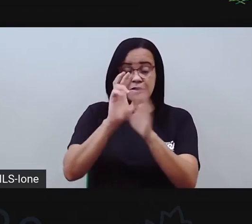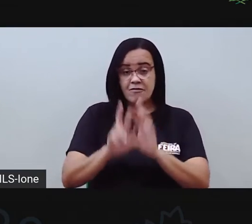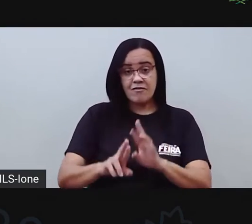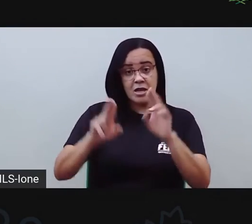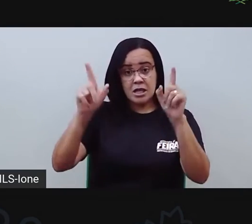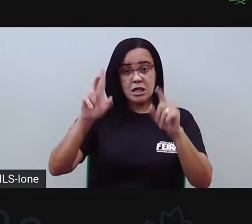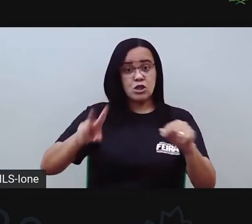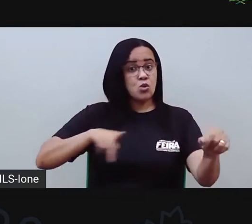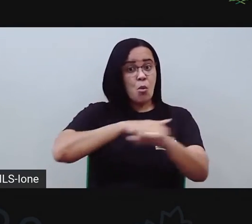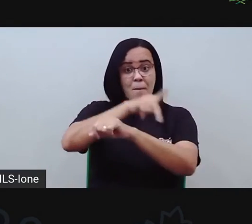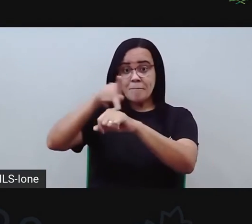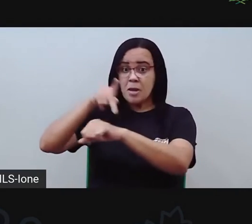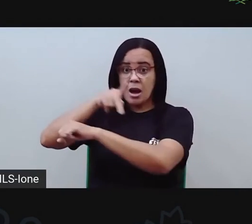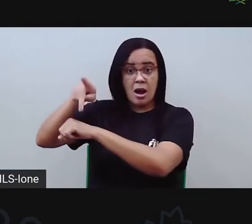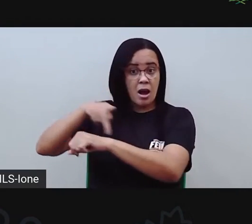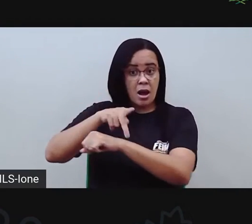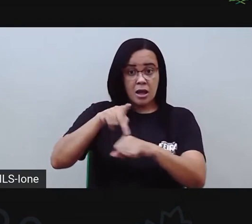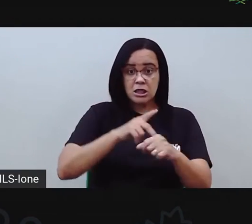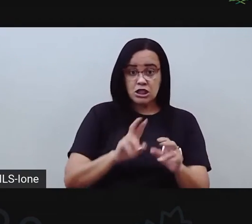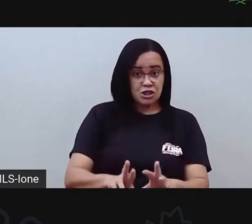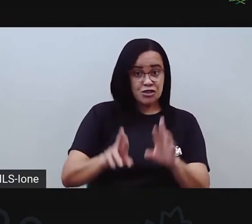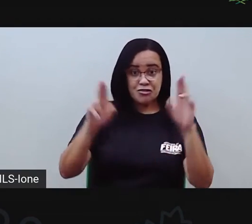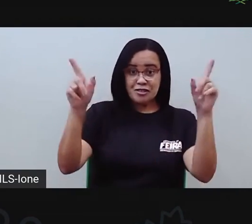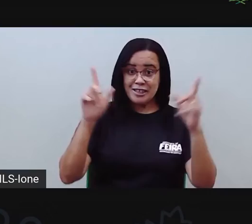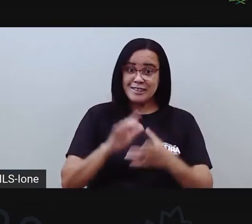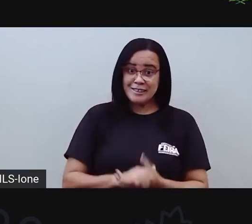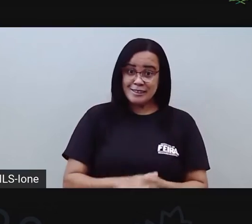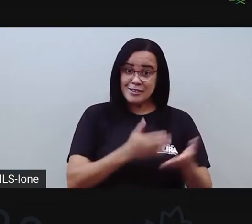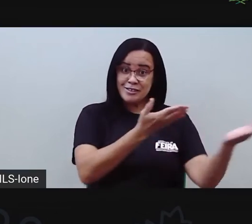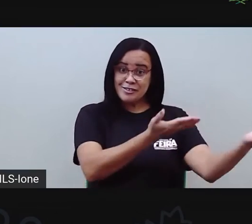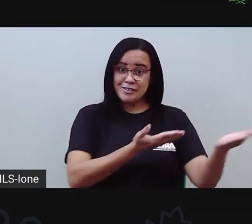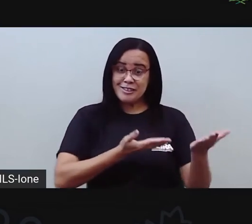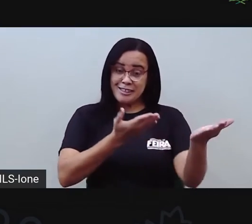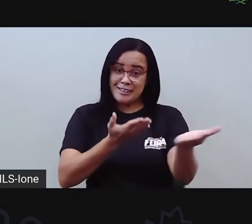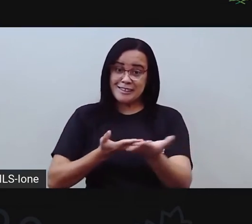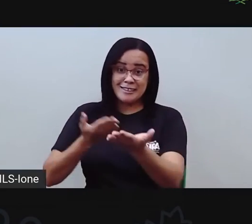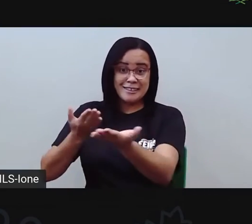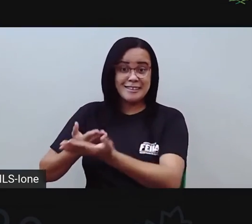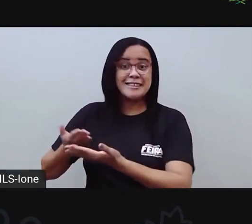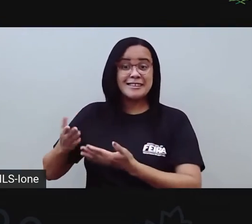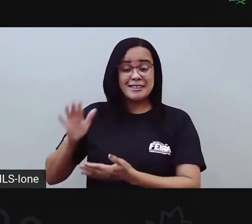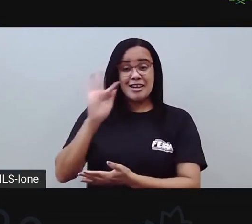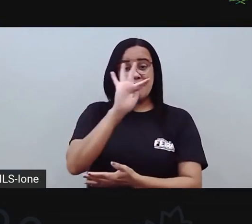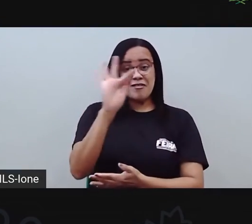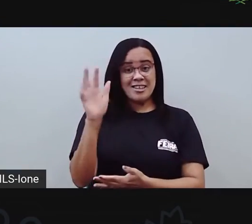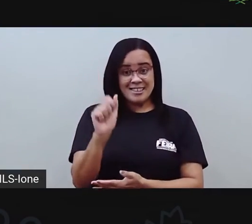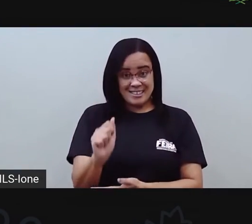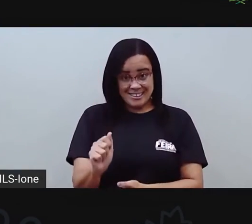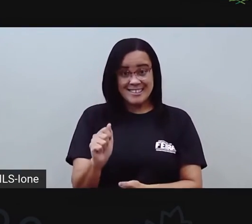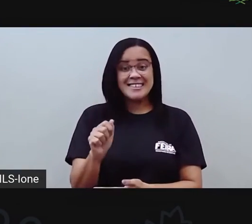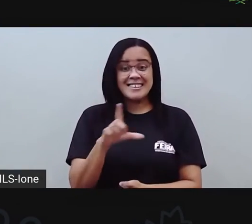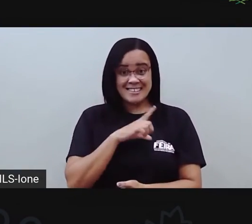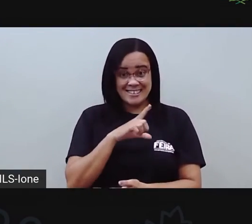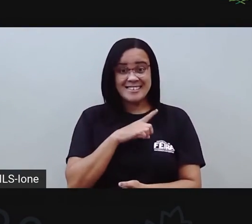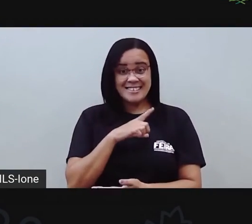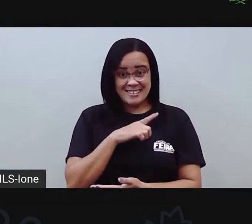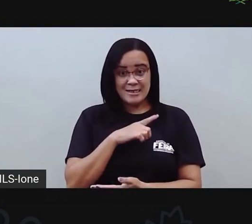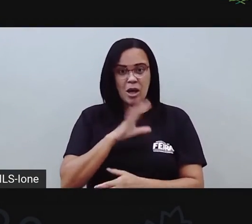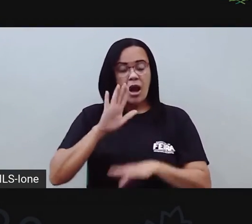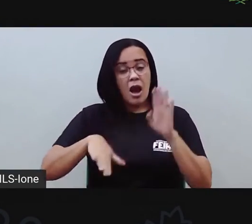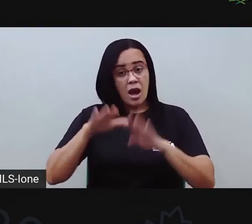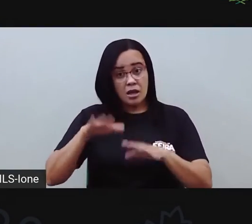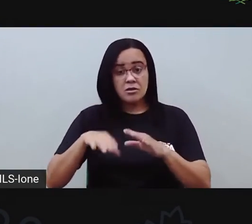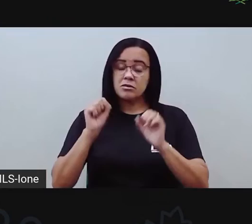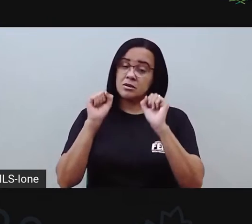Então, Feira recebeu muitas pessoas que vieram de outros países. Então, pode ser que você receba, né, algum coleguinha que não nasceu